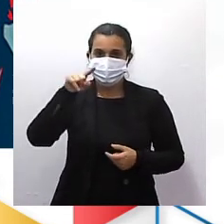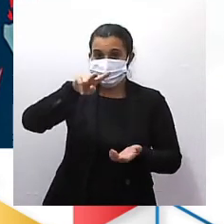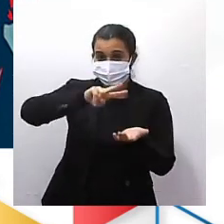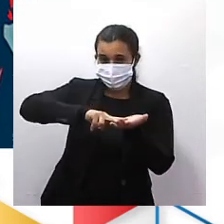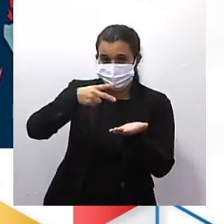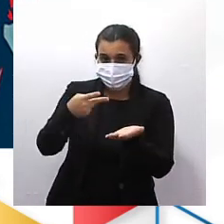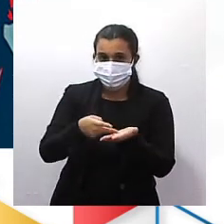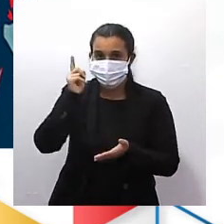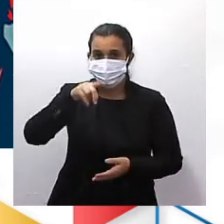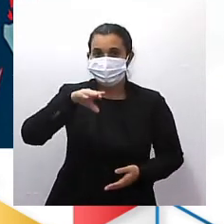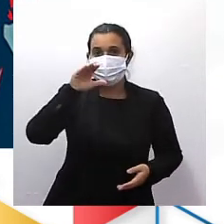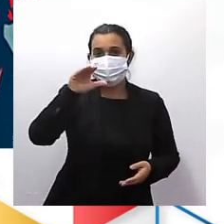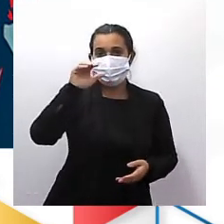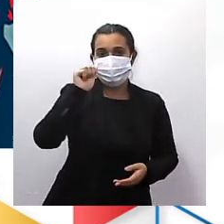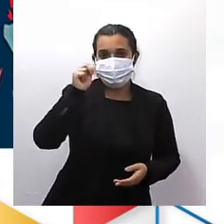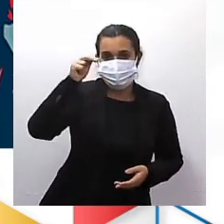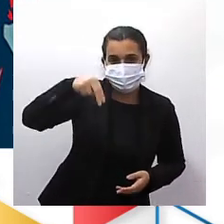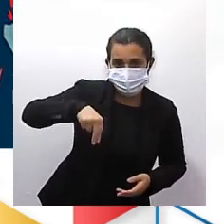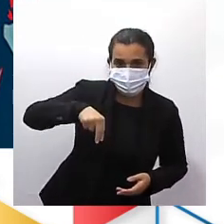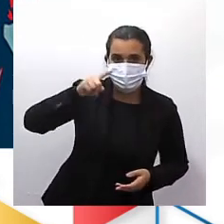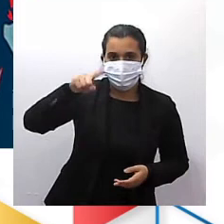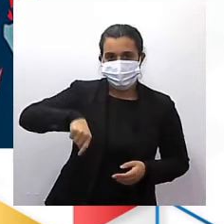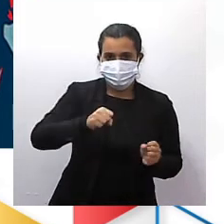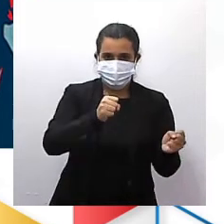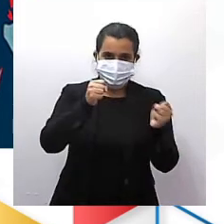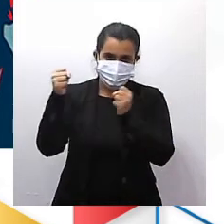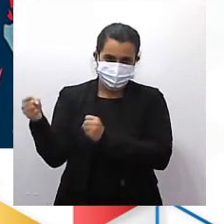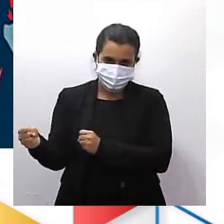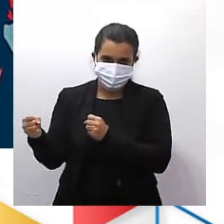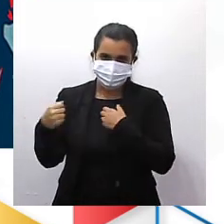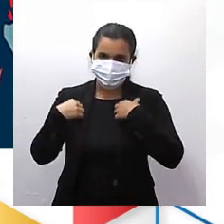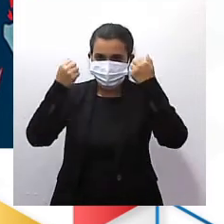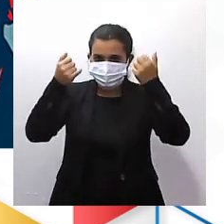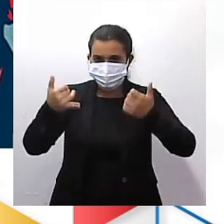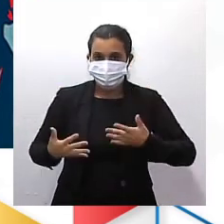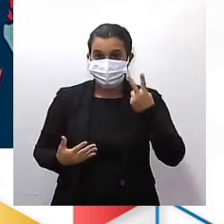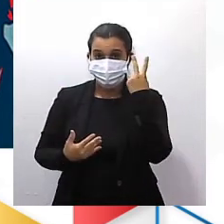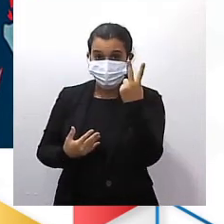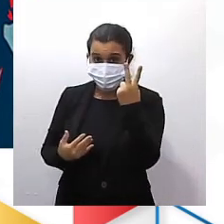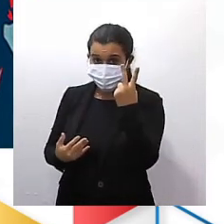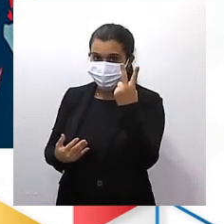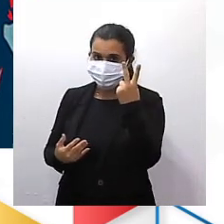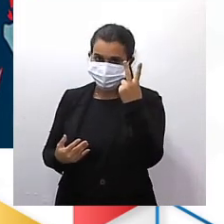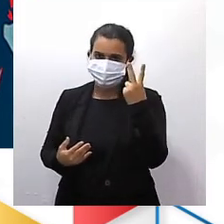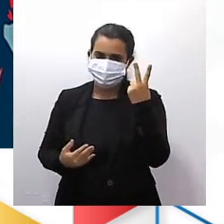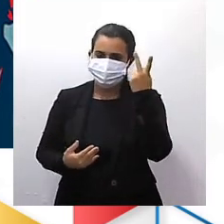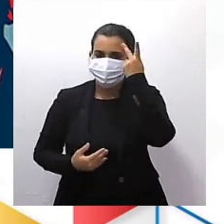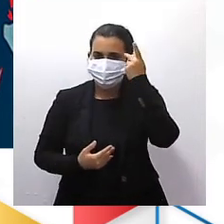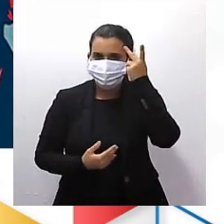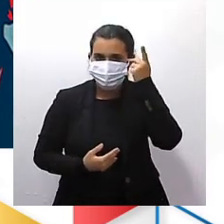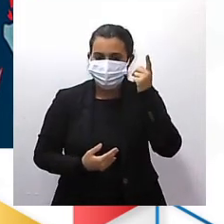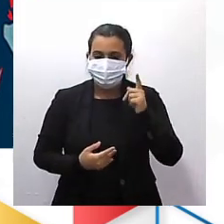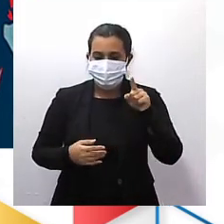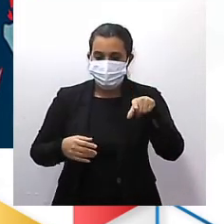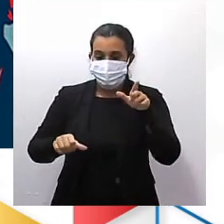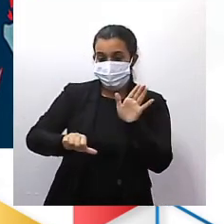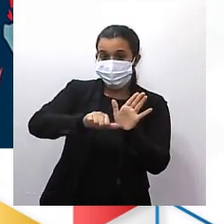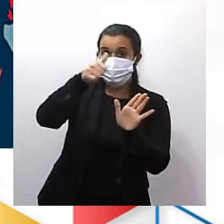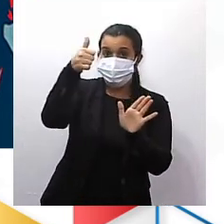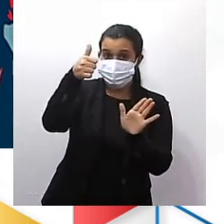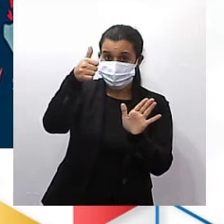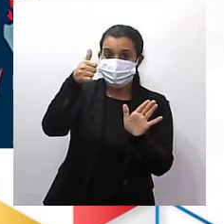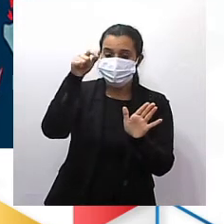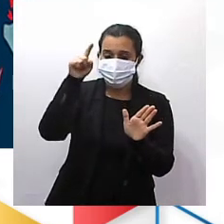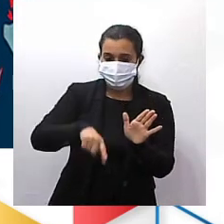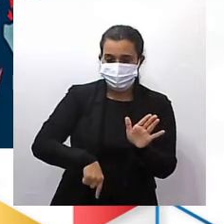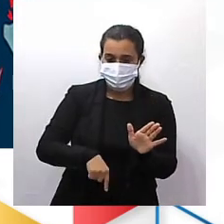can, que quer dizer poder, e aí eu trouxe duas significações que são muito comuns. First, a primeira, ability